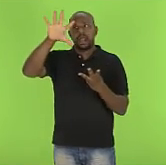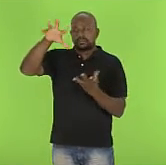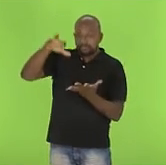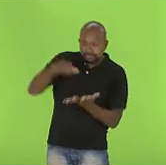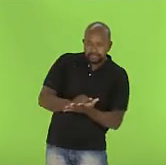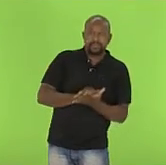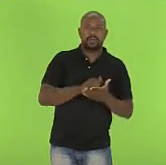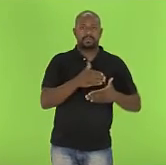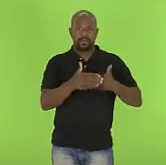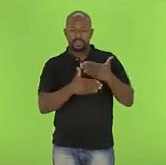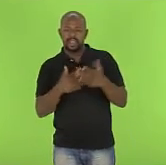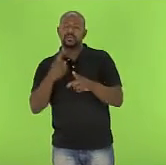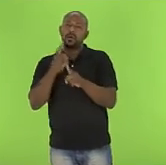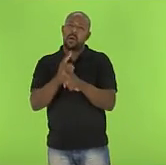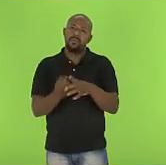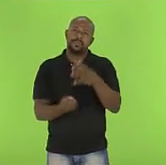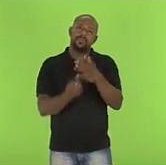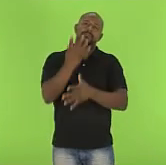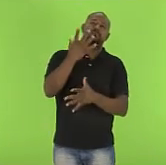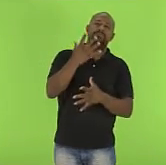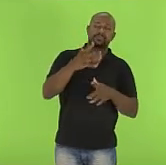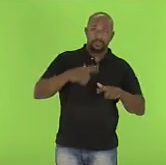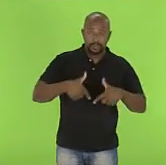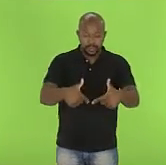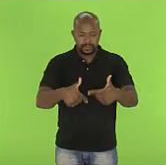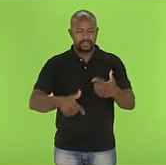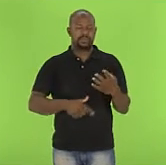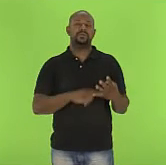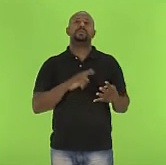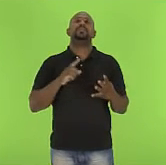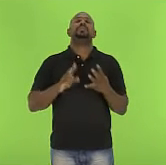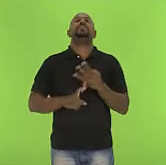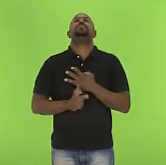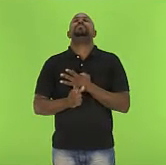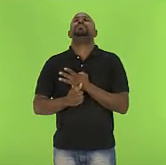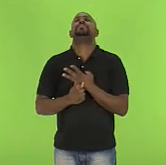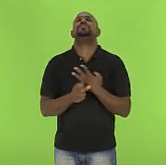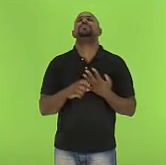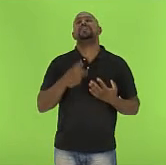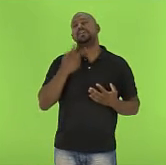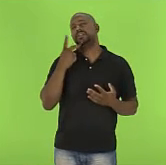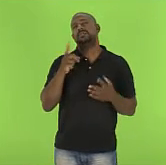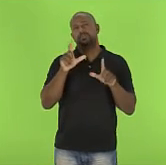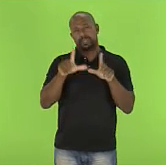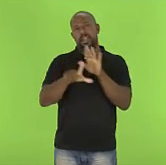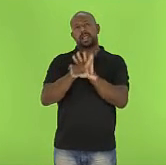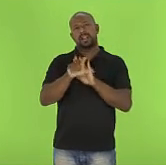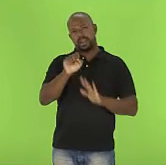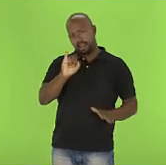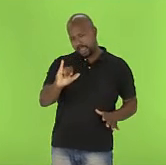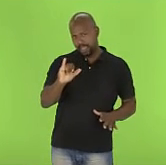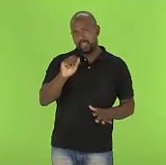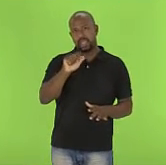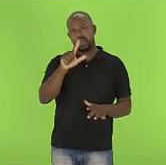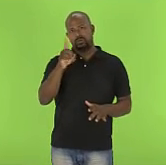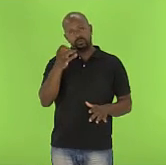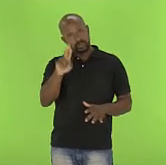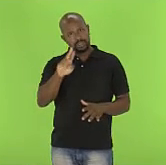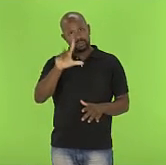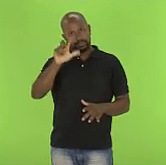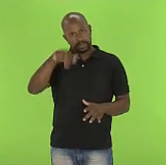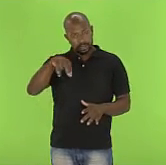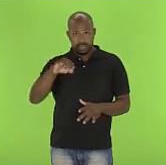da ideia, né? O processo do encontro, da criação com a execução. Depois a gente passa pela Lei Aldir